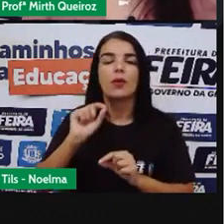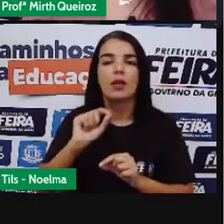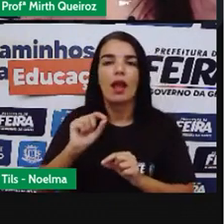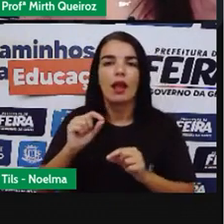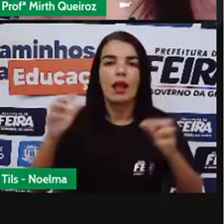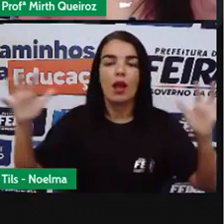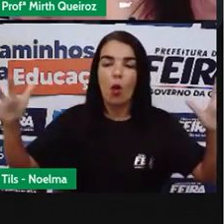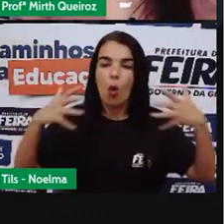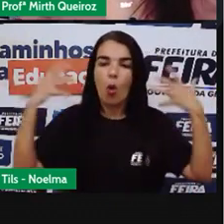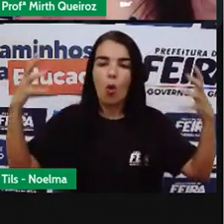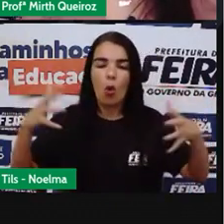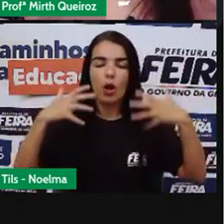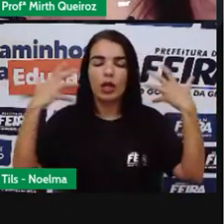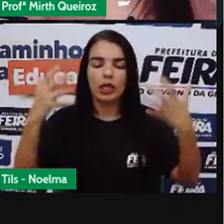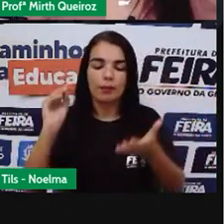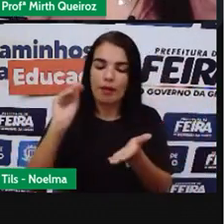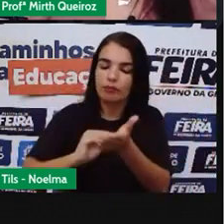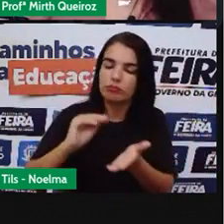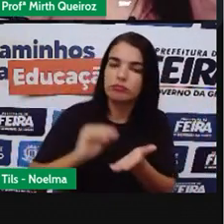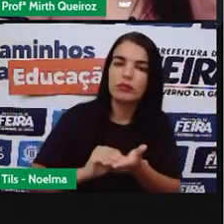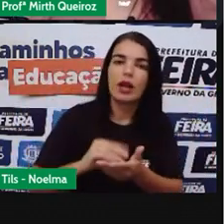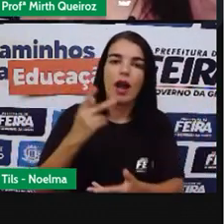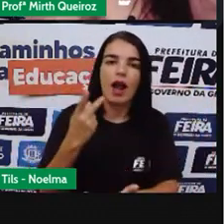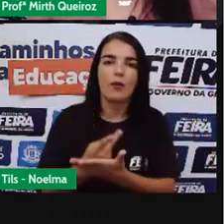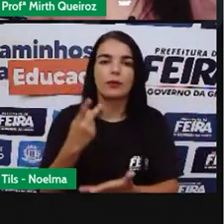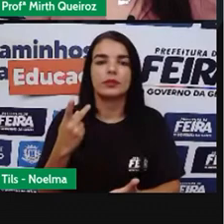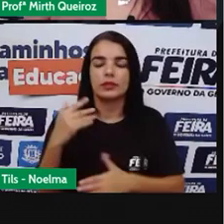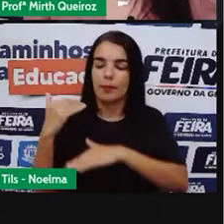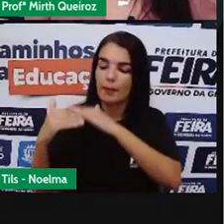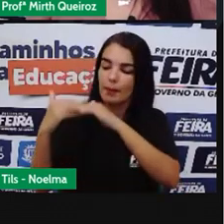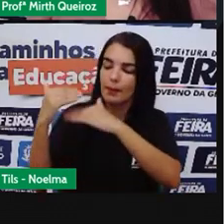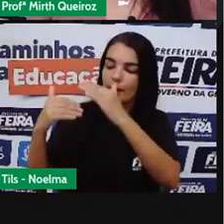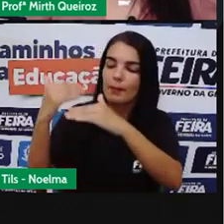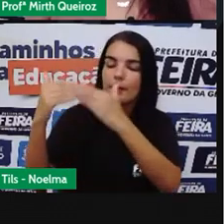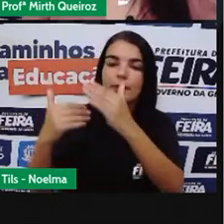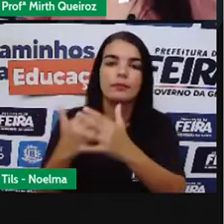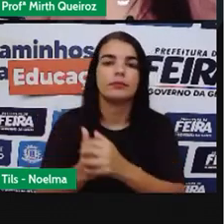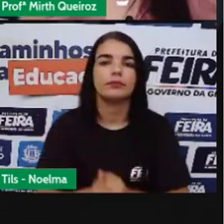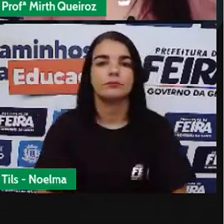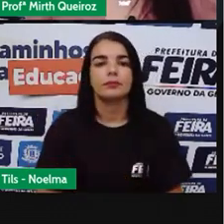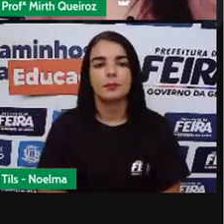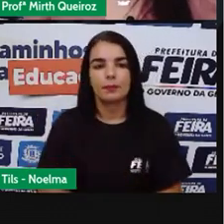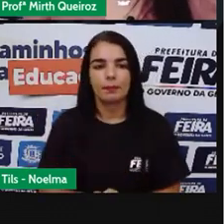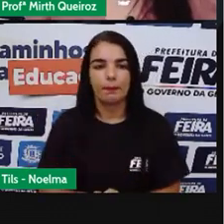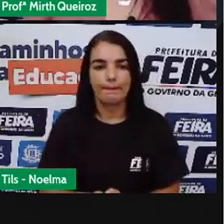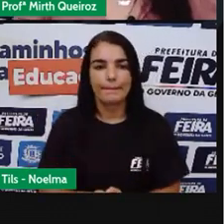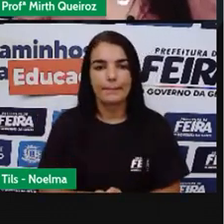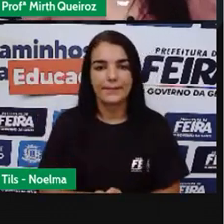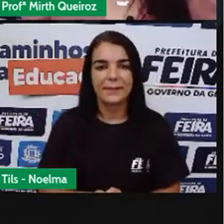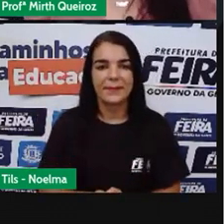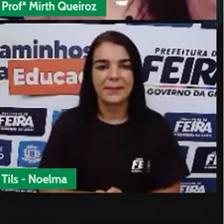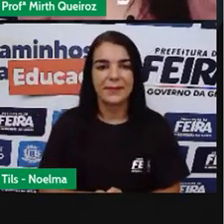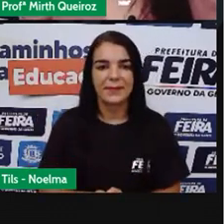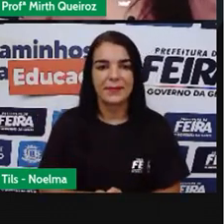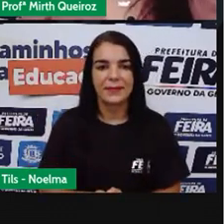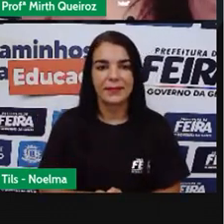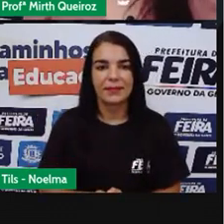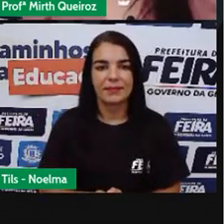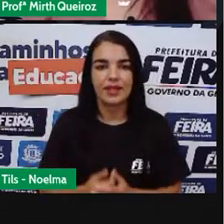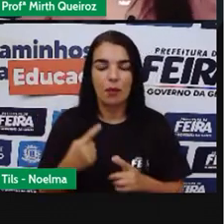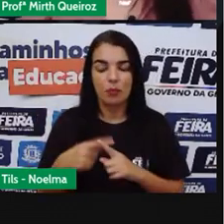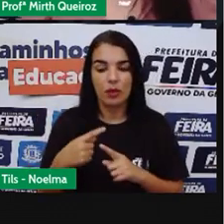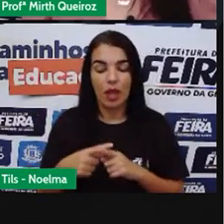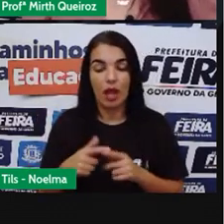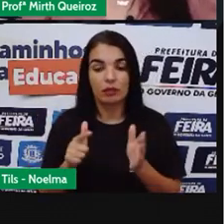da falta, né? Que ela desempenha, faz para a gente, né? Devido ao seu papel